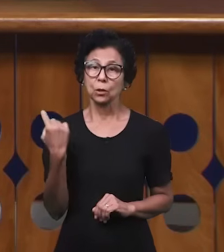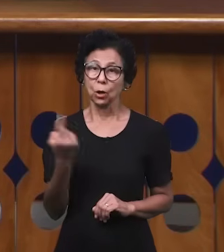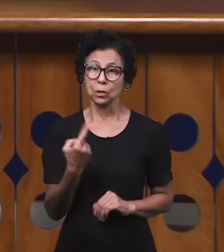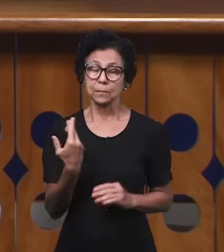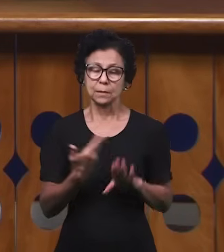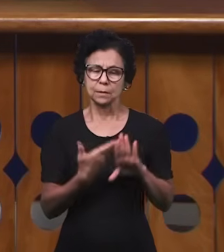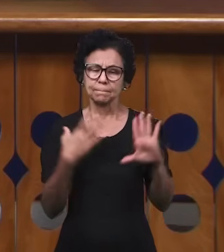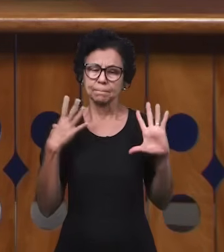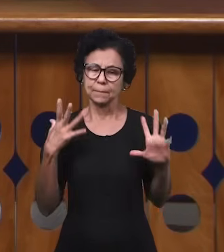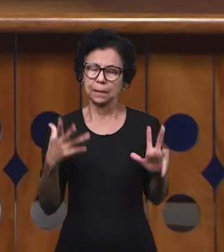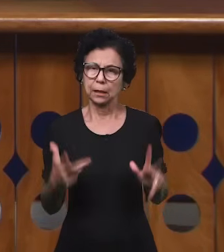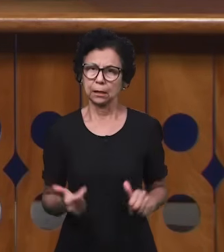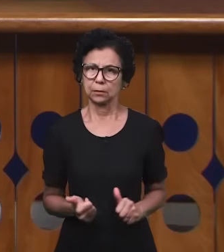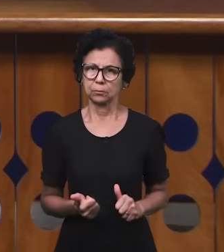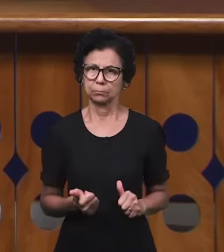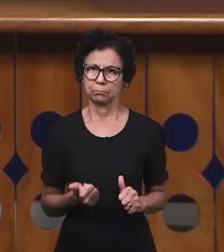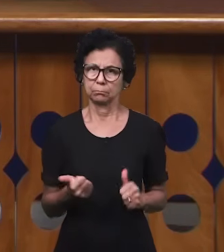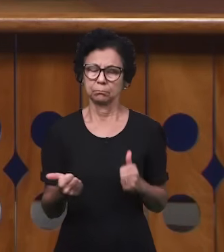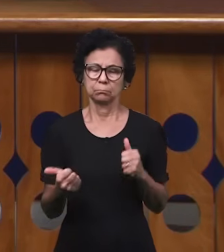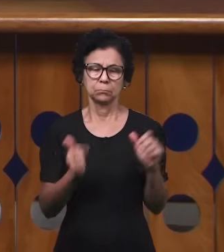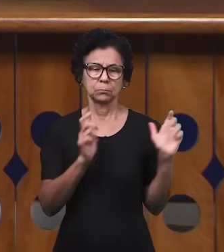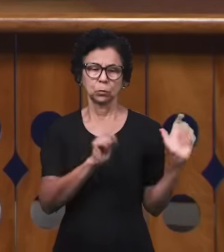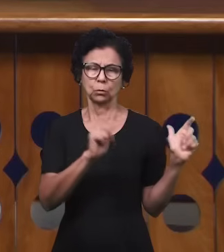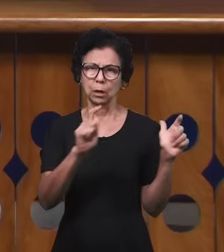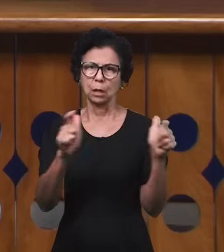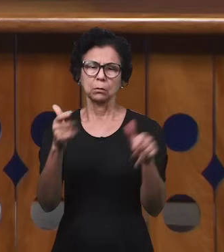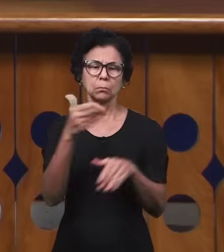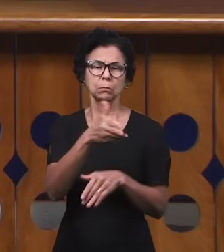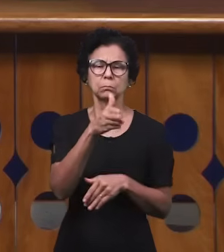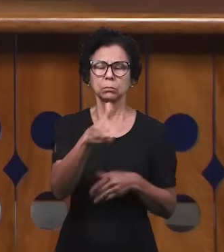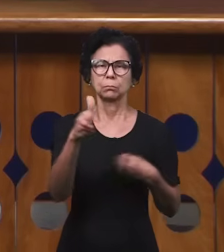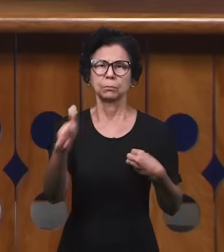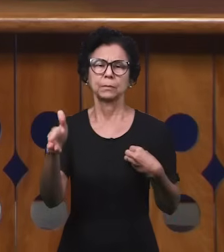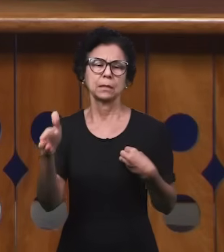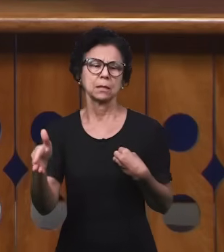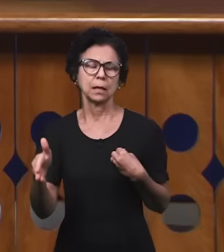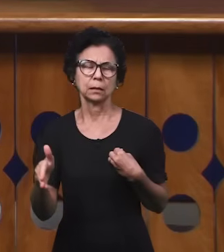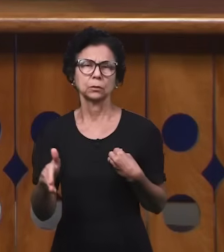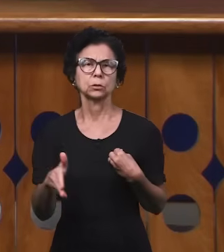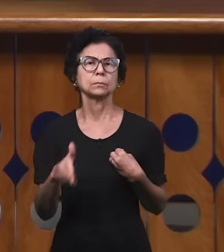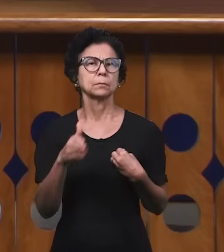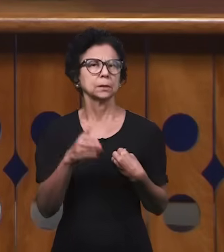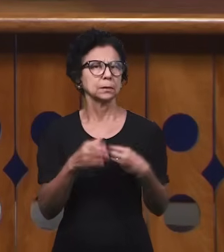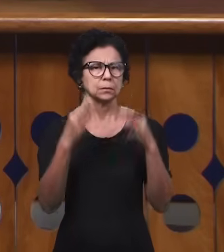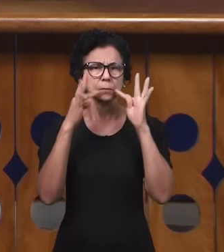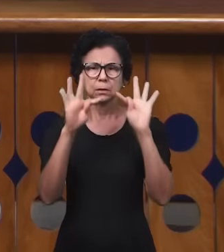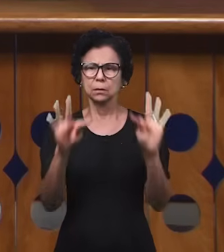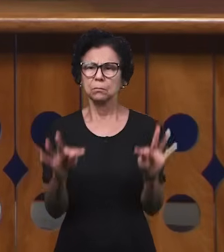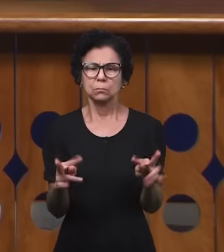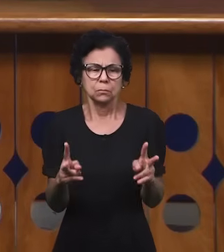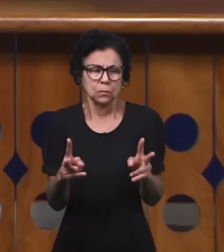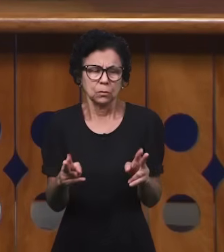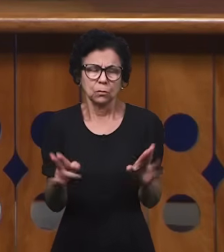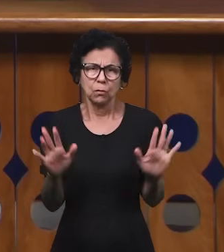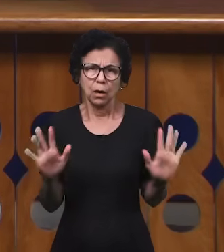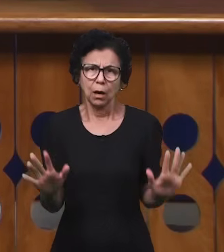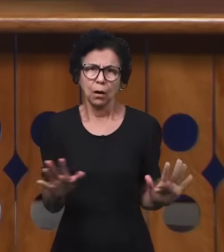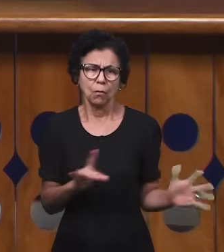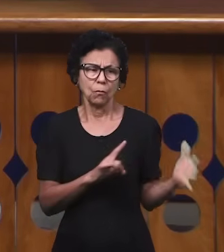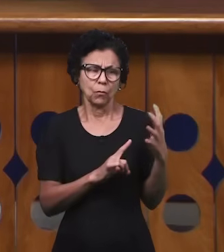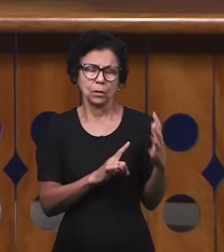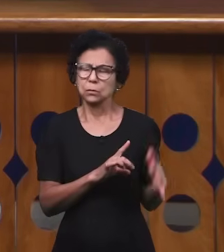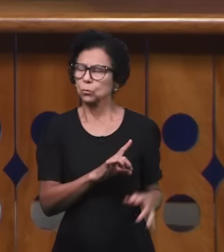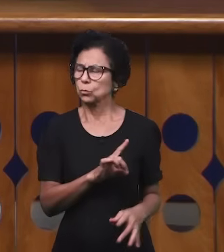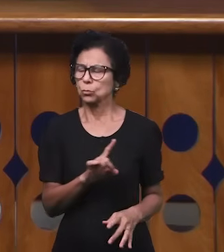estivermos. Por isso que a carta aos Romanos fala sobre isso. Não vos conformeis com esse século. Romanos 12,